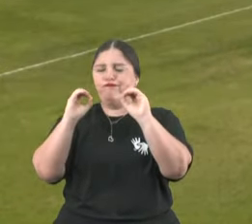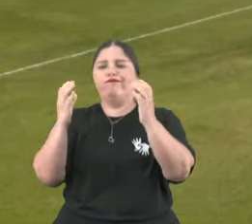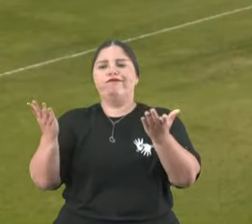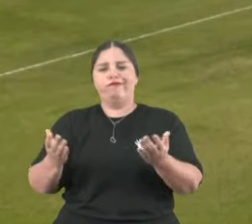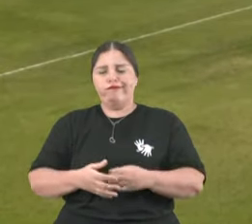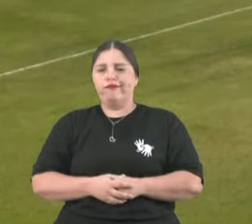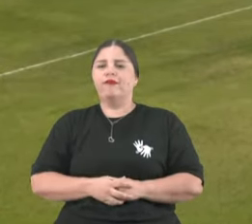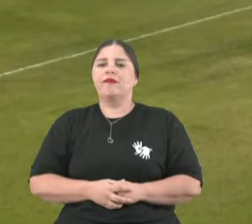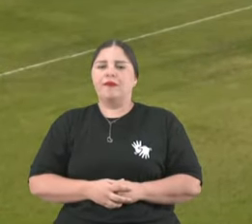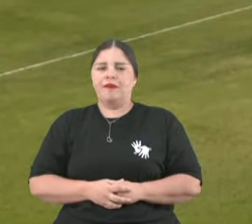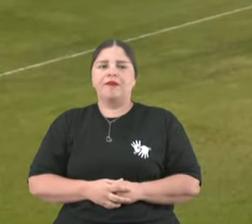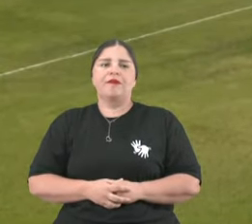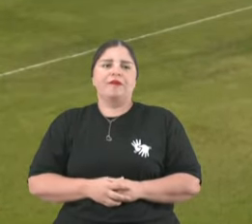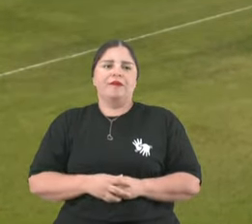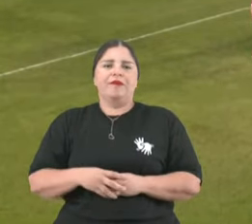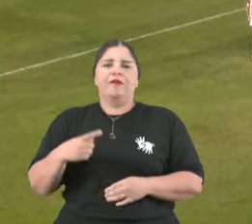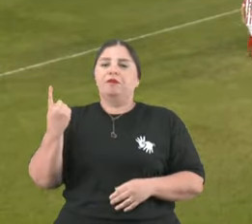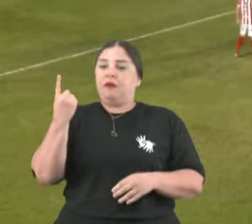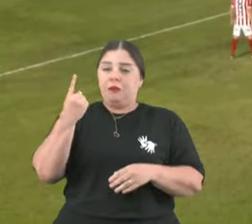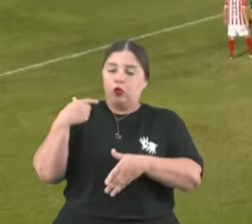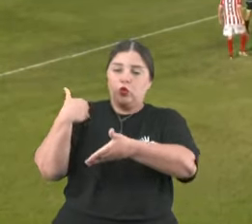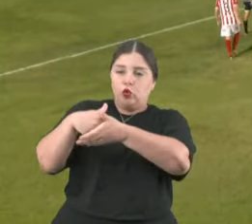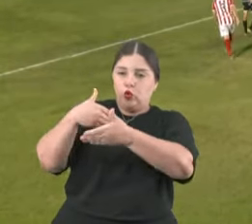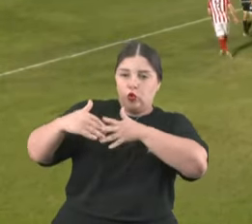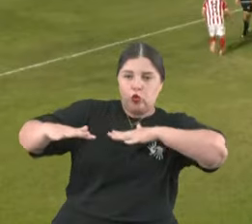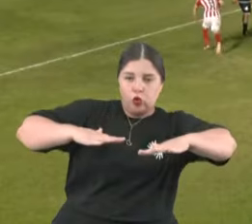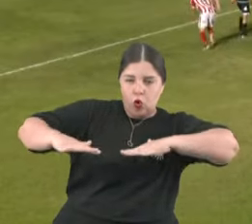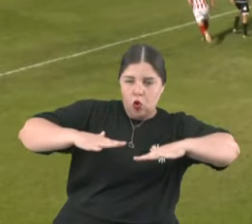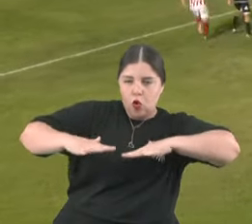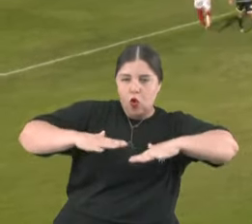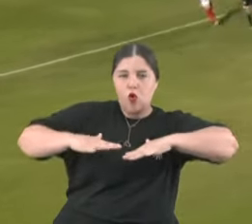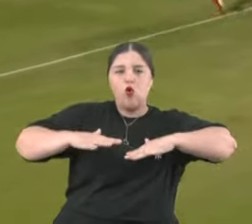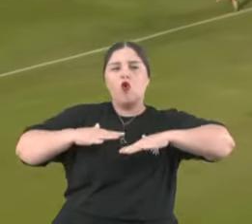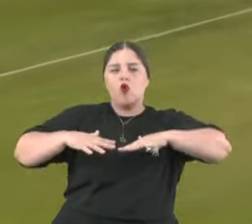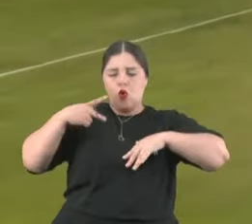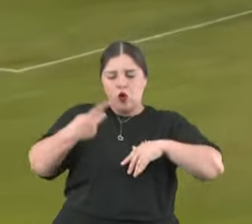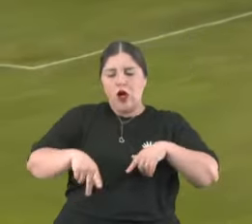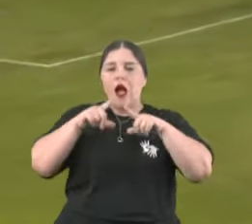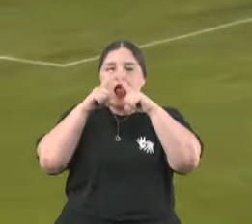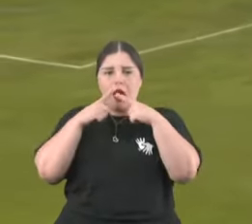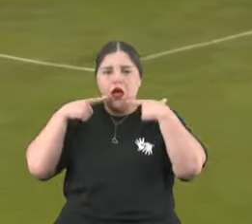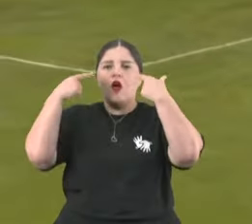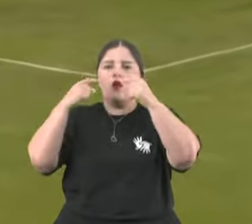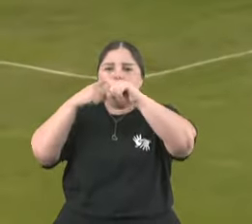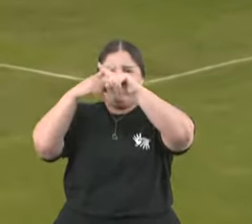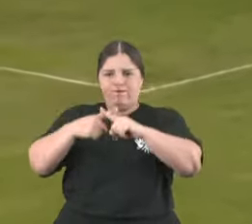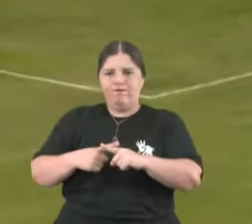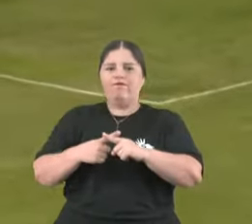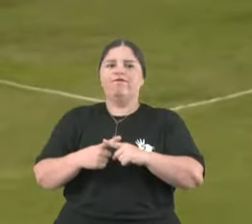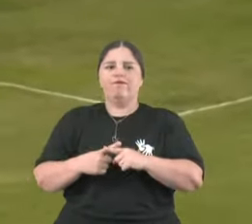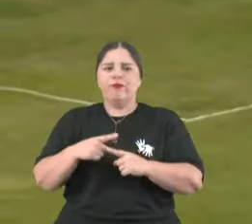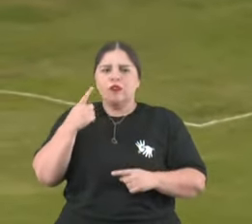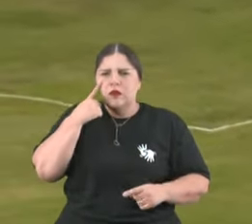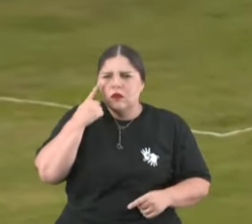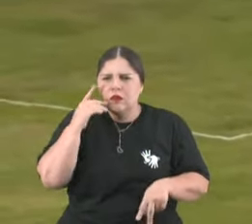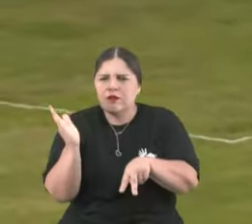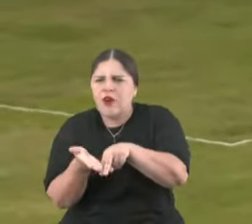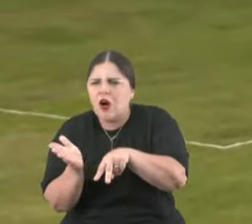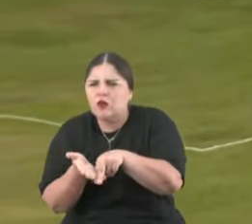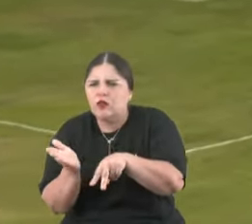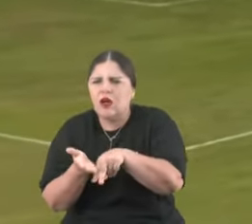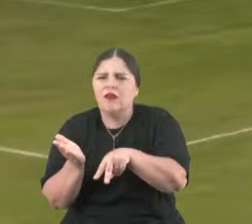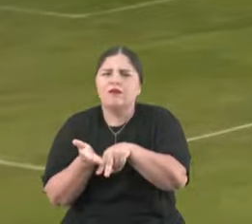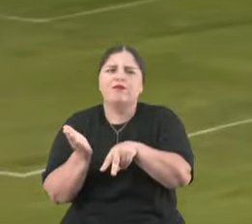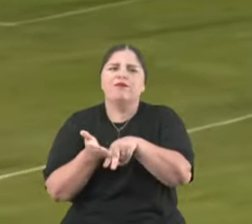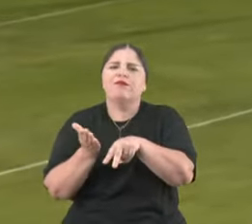No primeiro duelo da grande decisão do Alagoano 2024 é massa. GG na cobrança da falta, soltou para o Léo, Léo